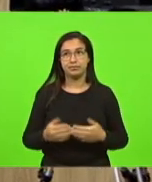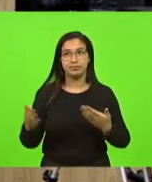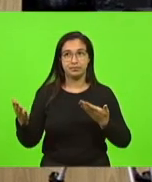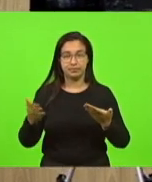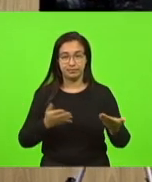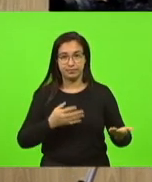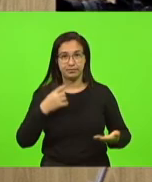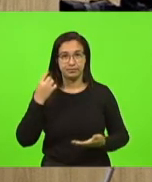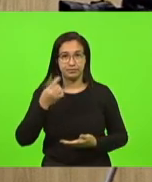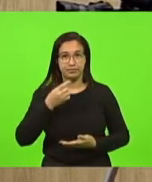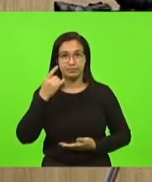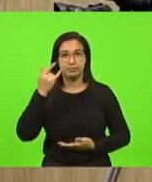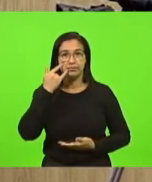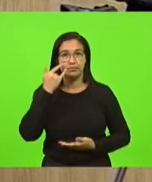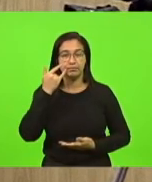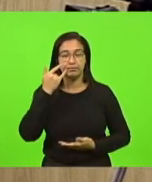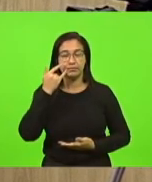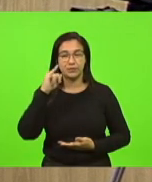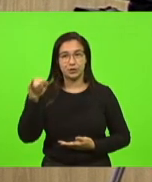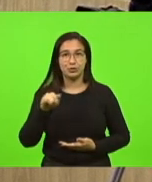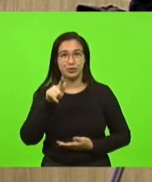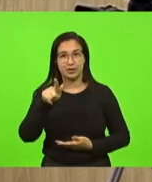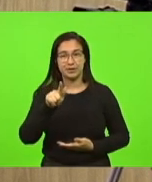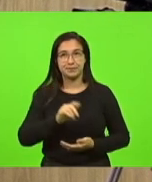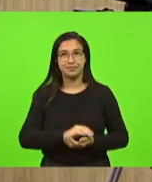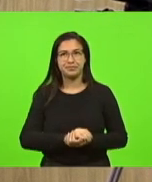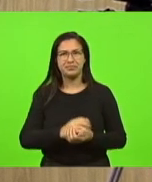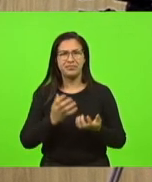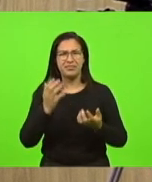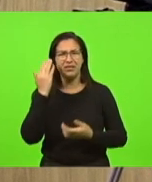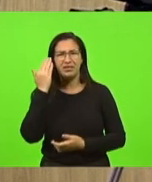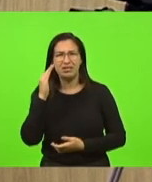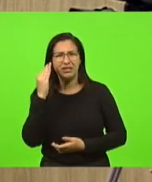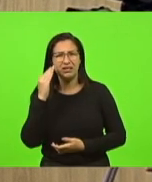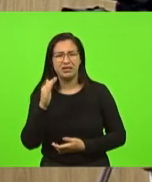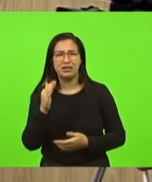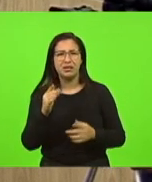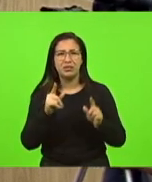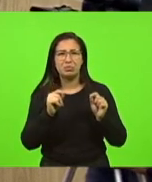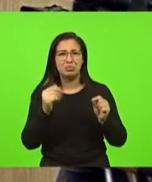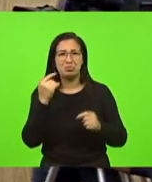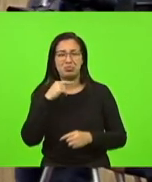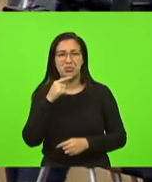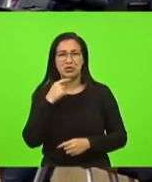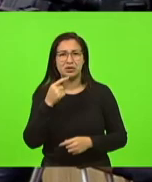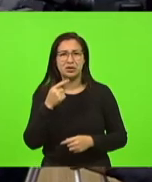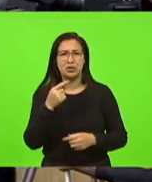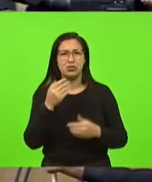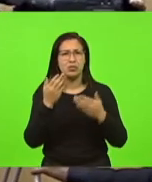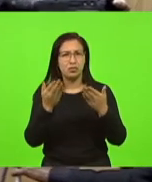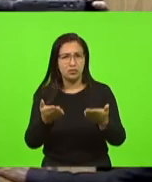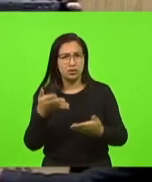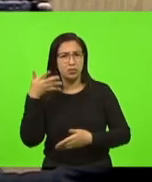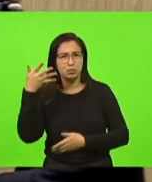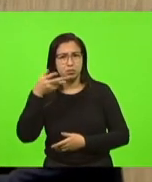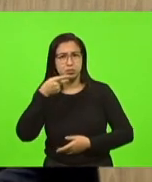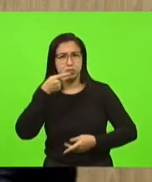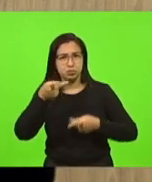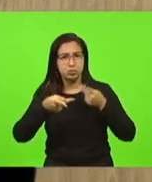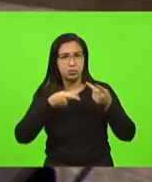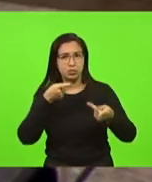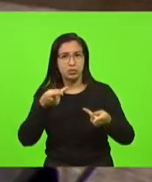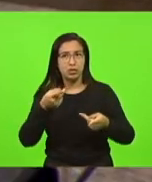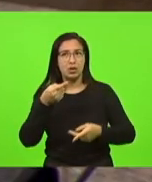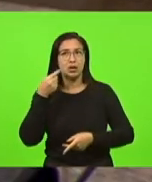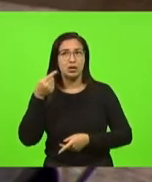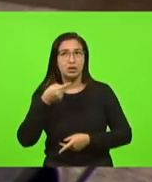deputado Júlio Garcia. Não, presidente, é apenas para compreender. Deputado Marcos Vieira, então, pela fala de Vossa Excelência, a deputada